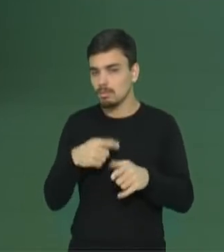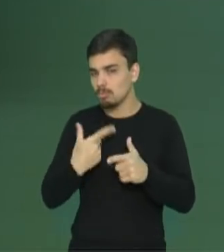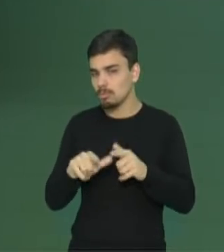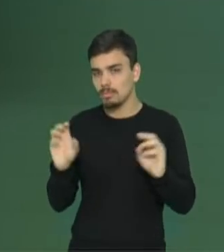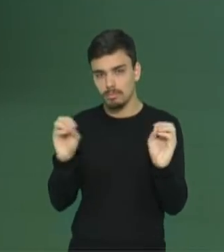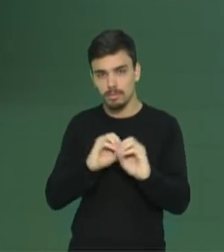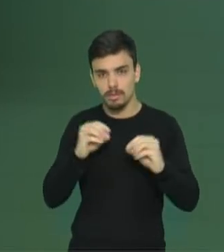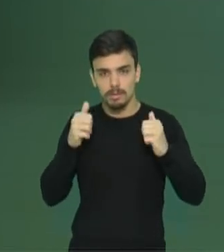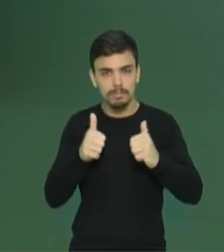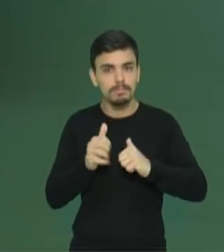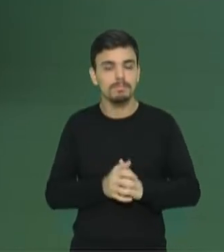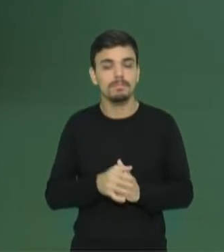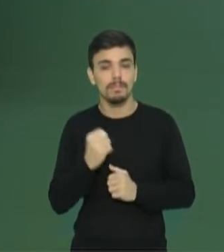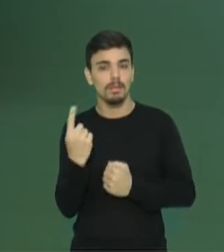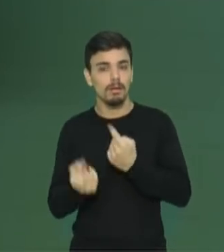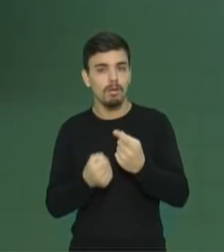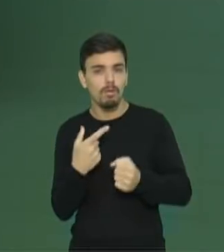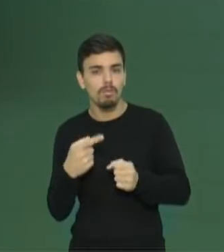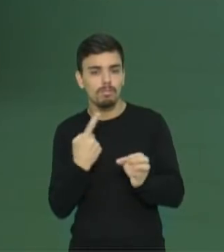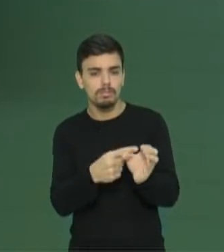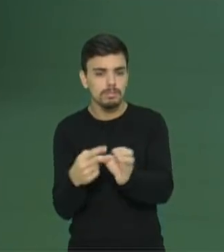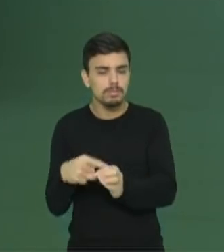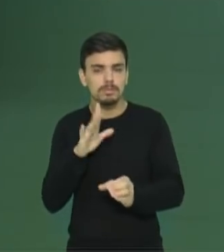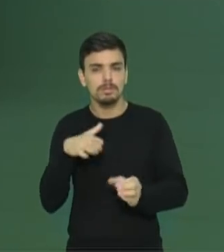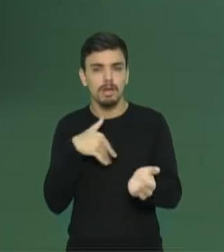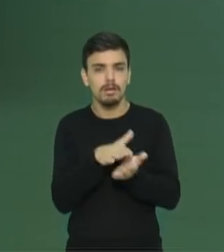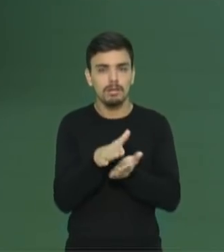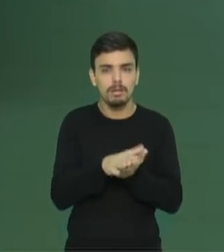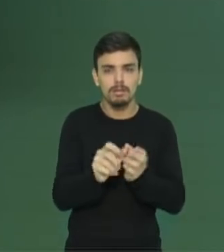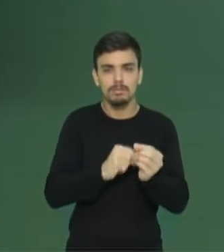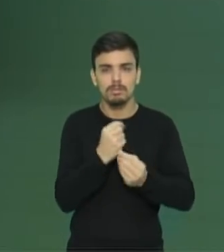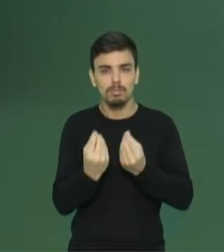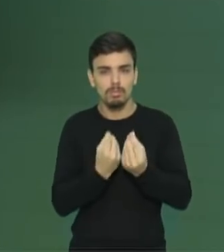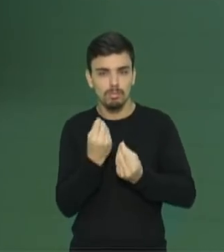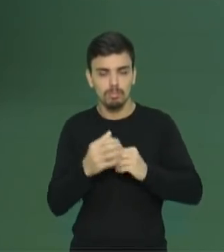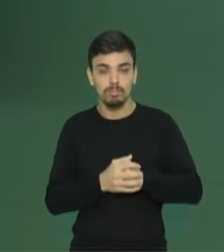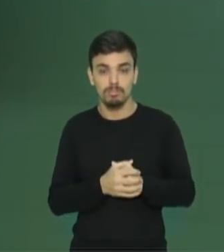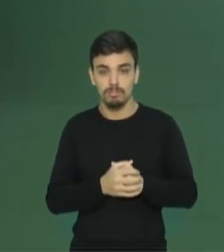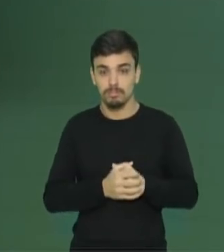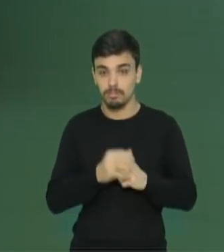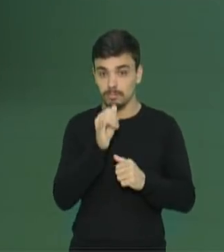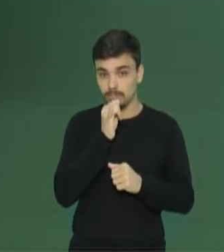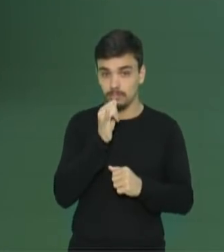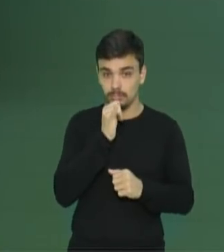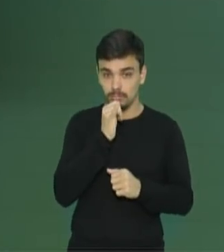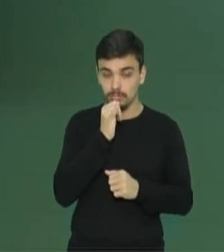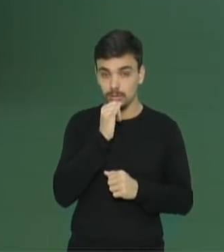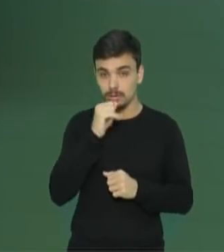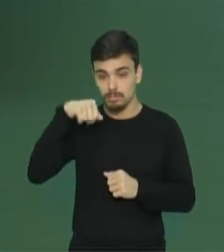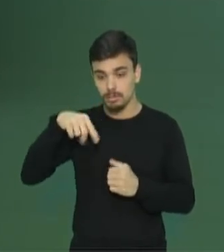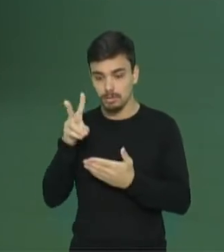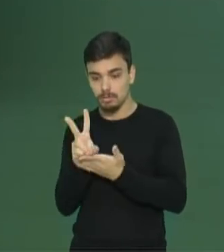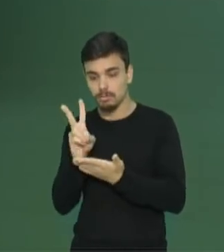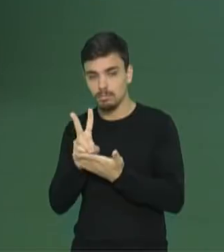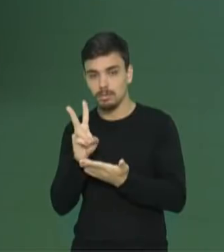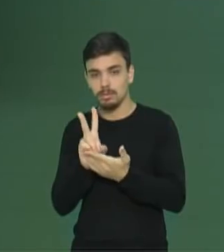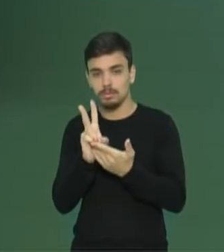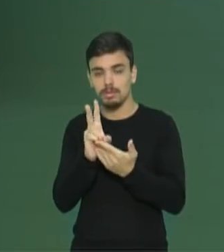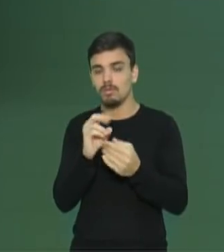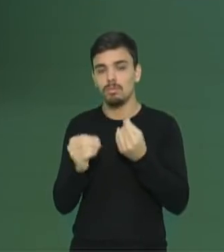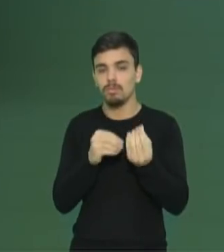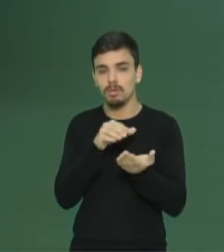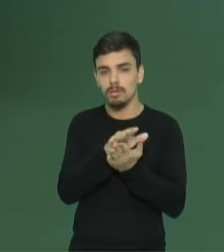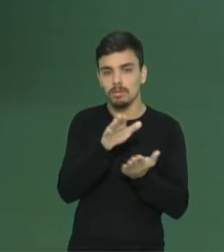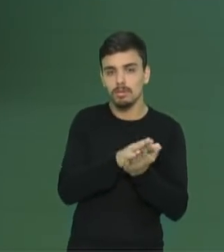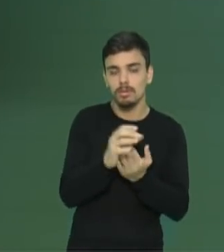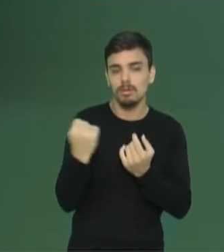quanto a isso. Algumas civilizações já consomem largamente. Por exemplo, os indígenas brasileiros com o consumo de algumas